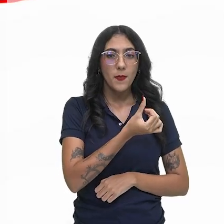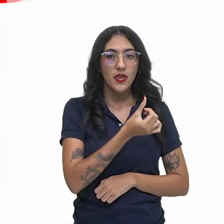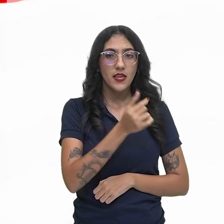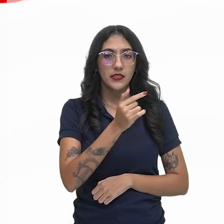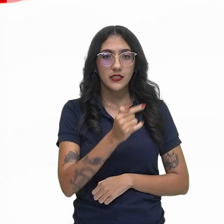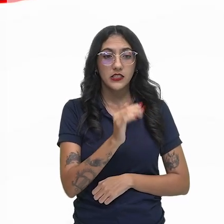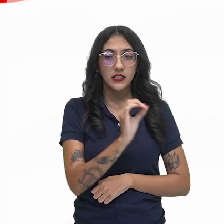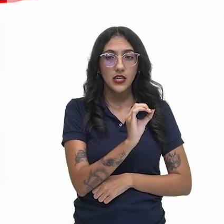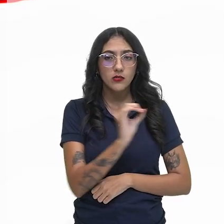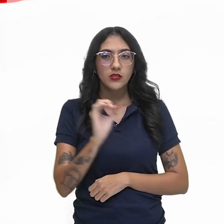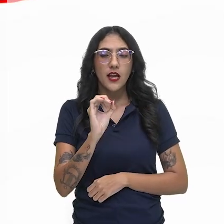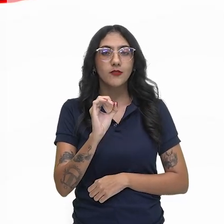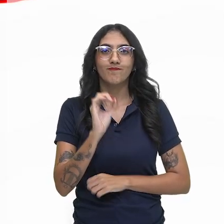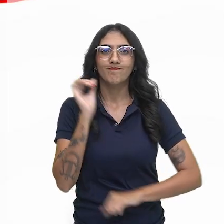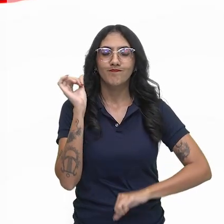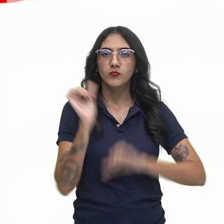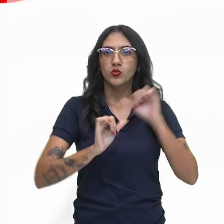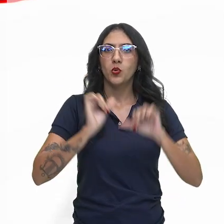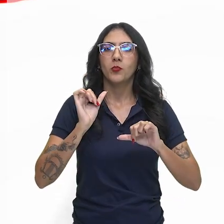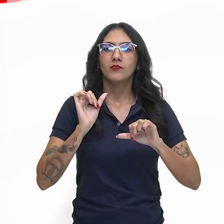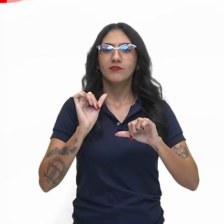2,6700, a coisa muda.